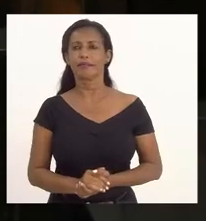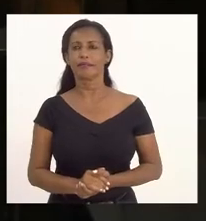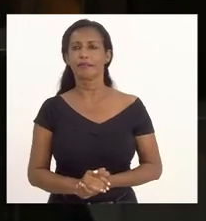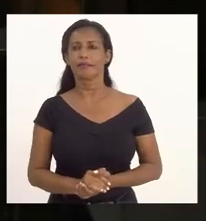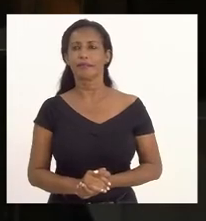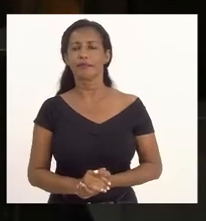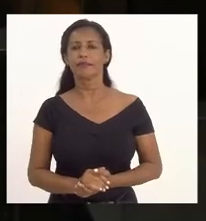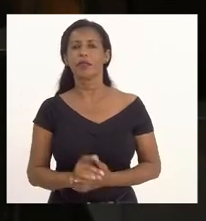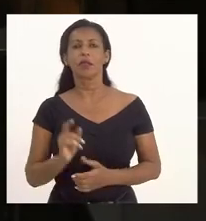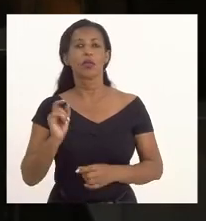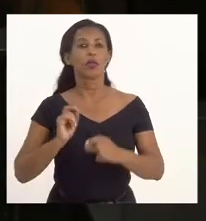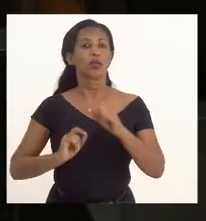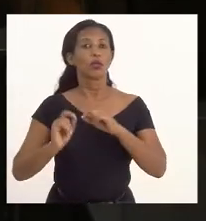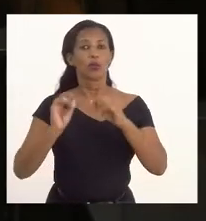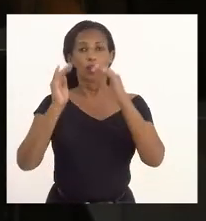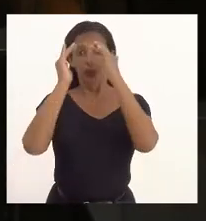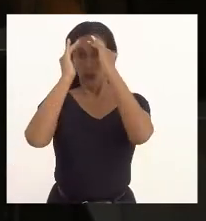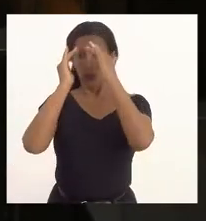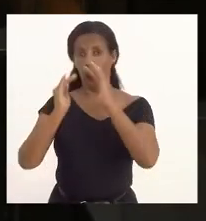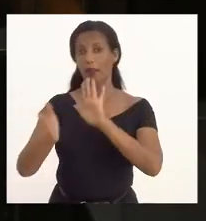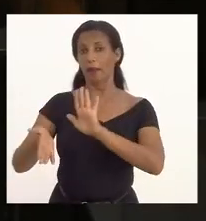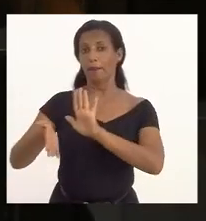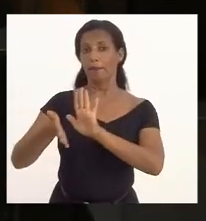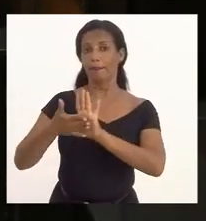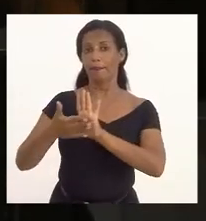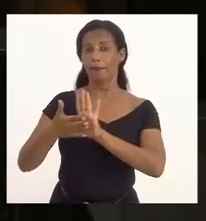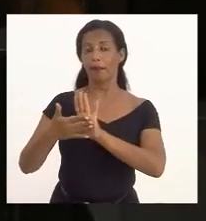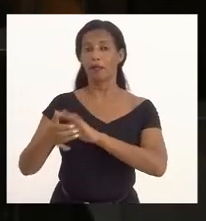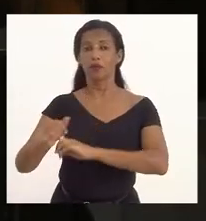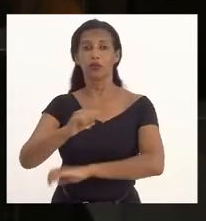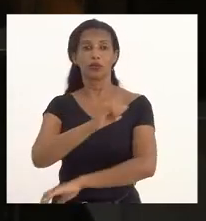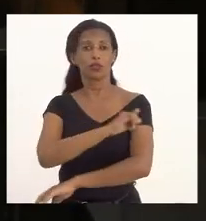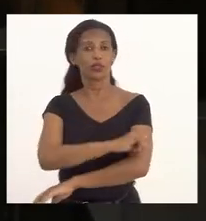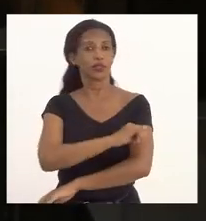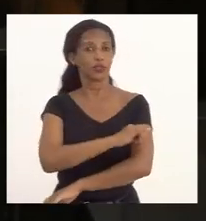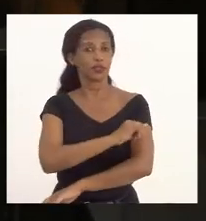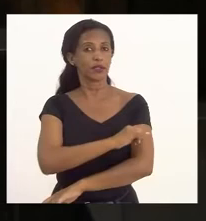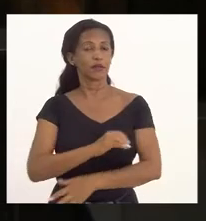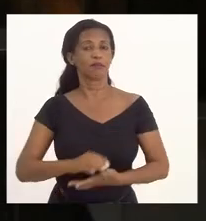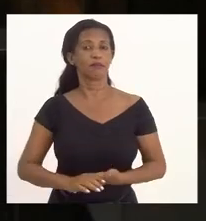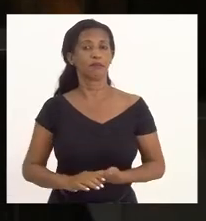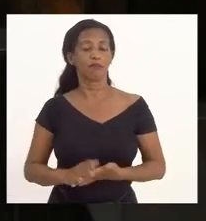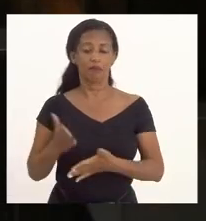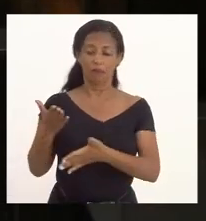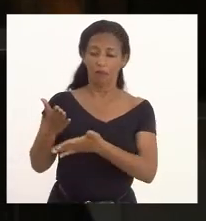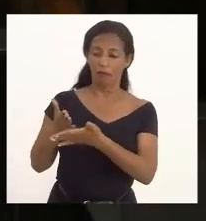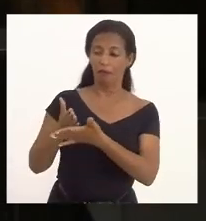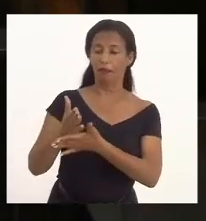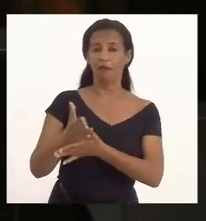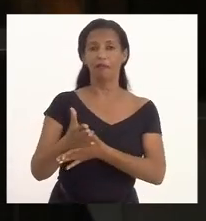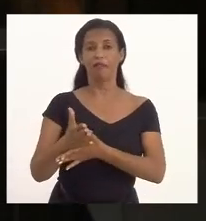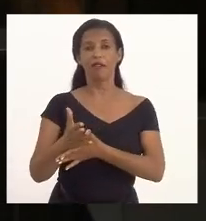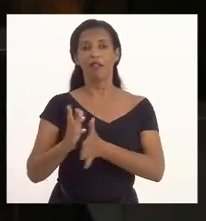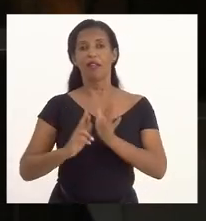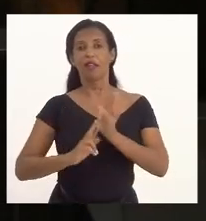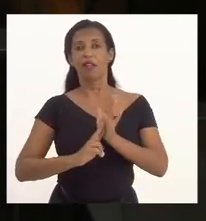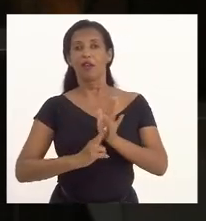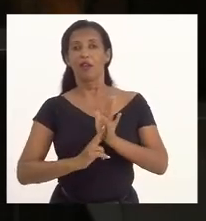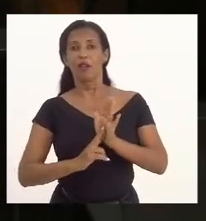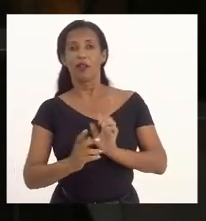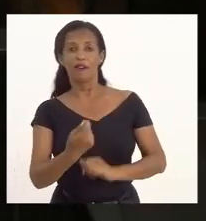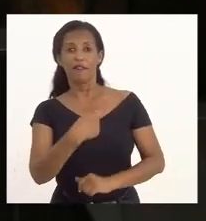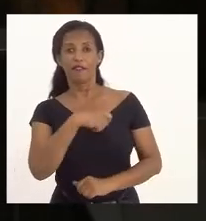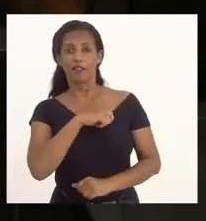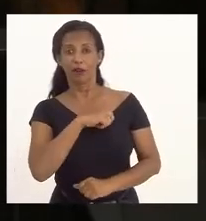sobre o acatamento da proposta do Rio de Janeiro de ingressar no regime de